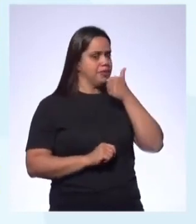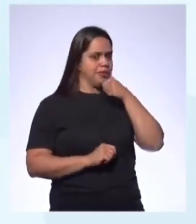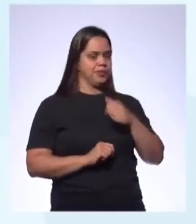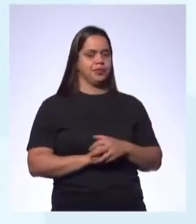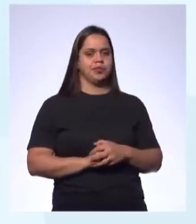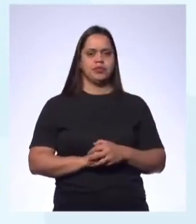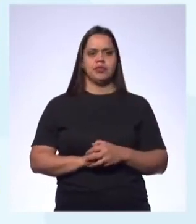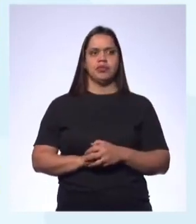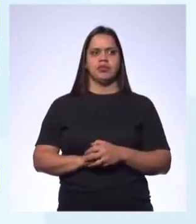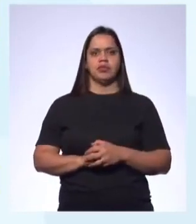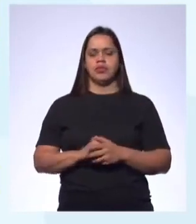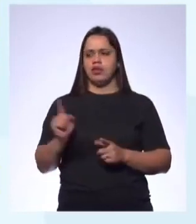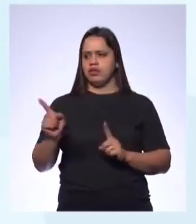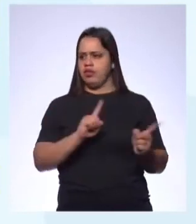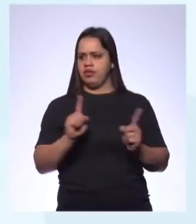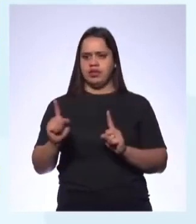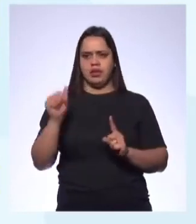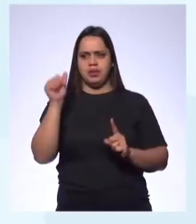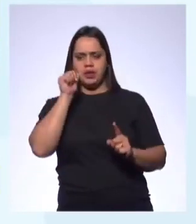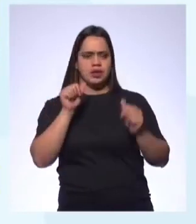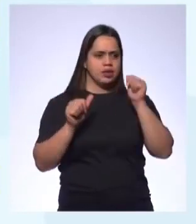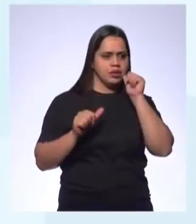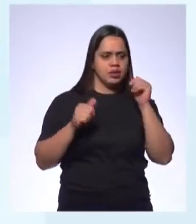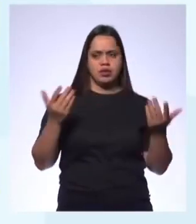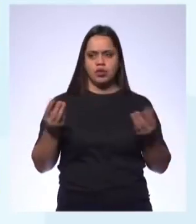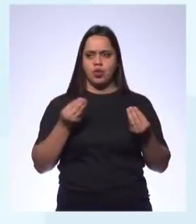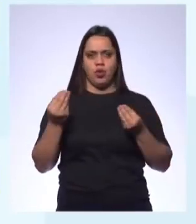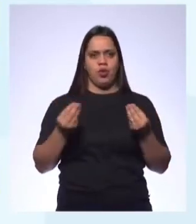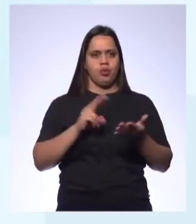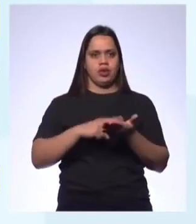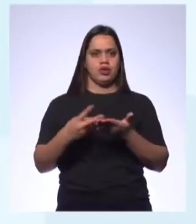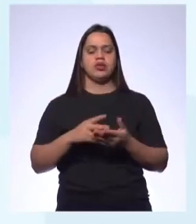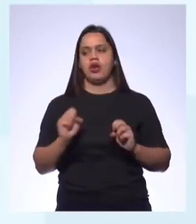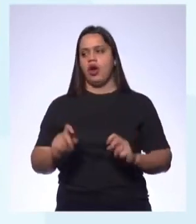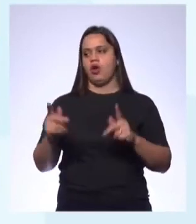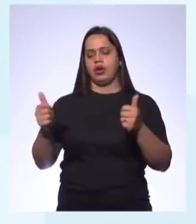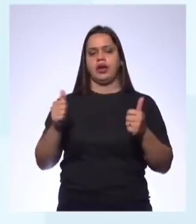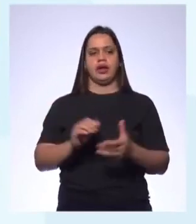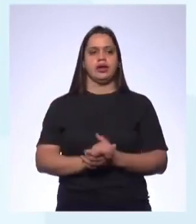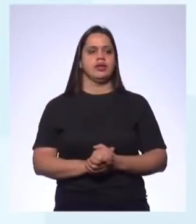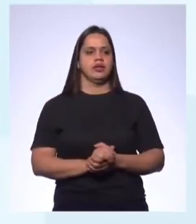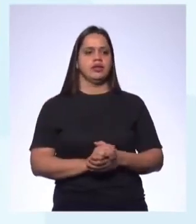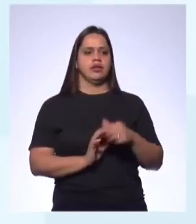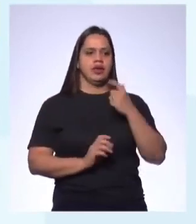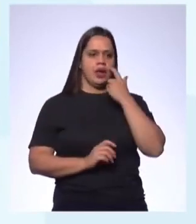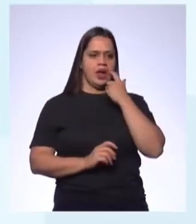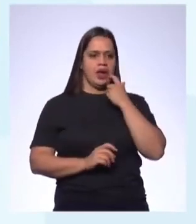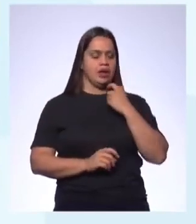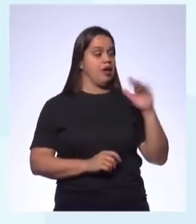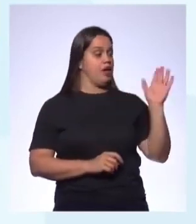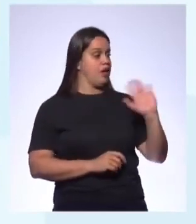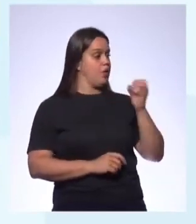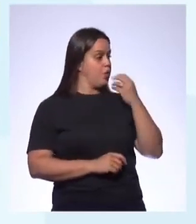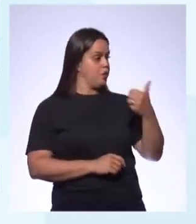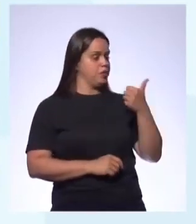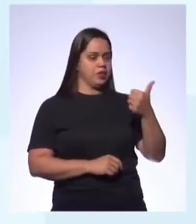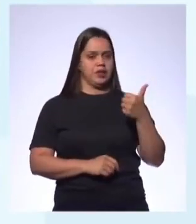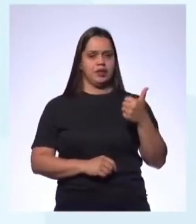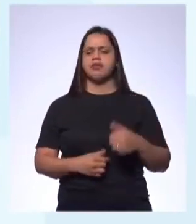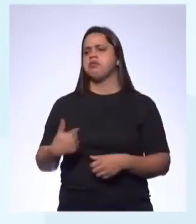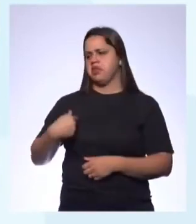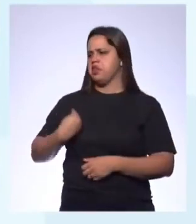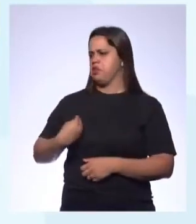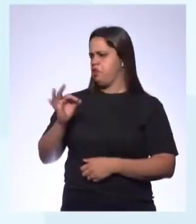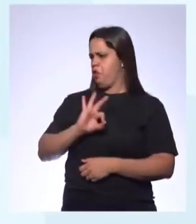vai fazer um menino e eu traduzo a minha e você traduz a sua? Pode ser também. Ah, tá, é melhor, né? Melhor. How are you? Como vai você? I'm great, and you?